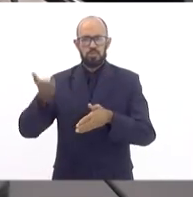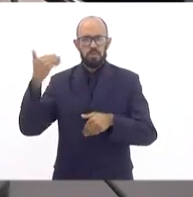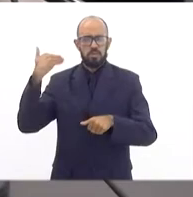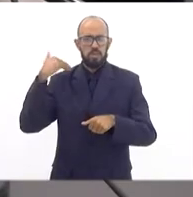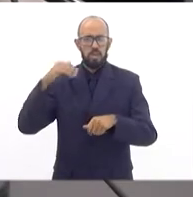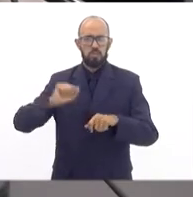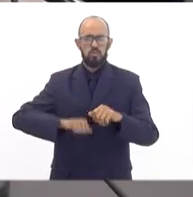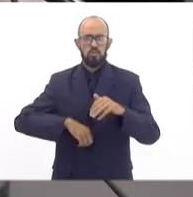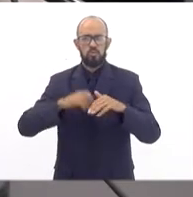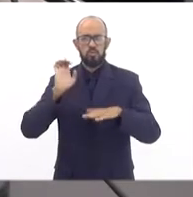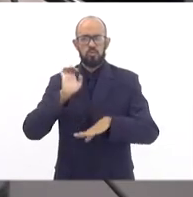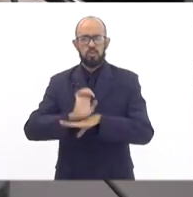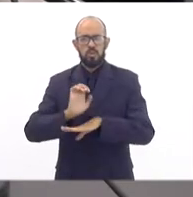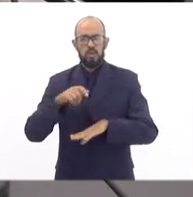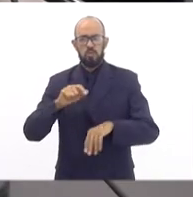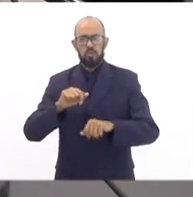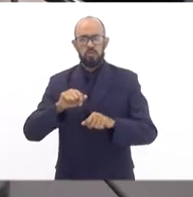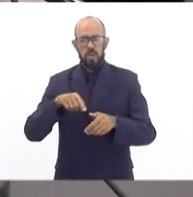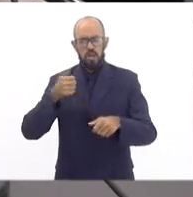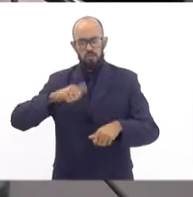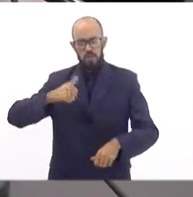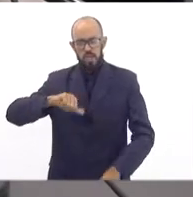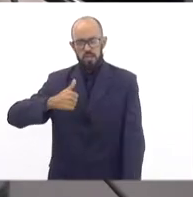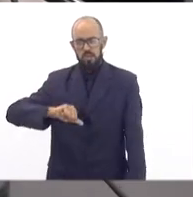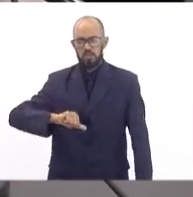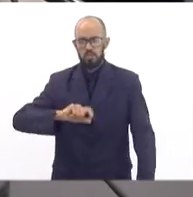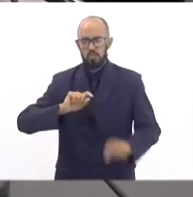está analisando para